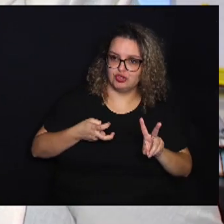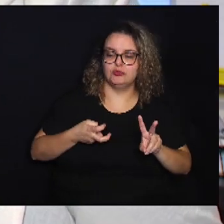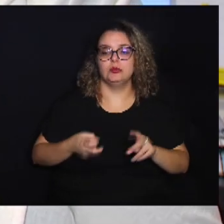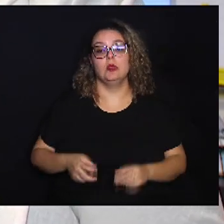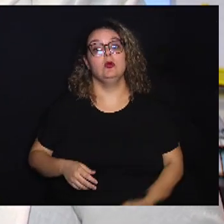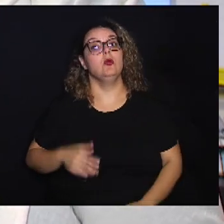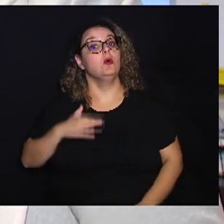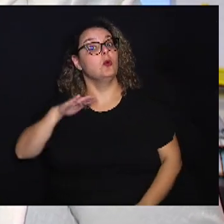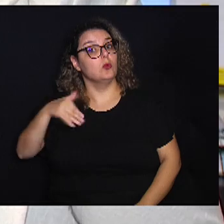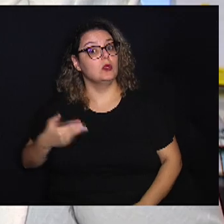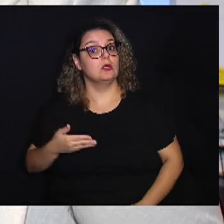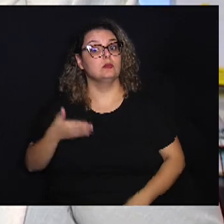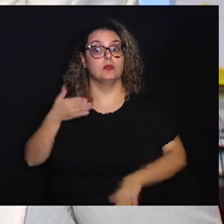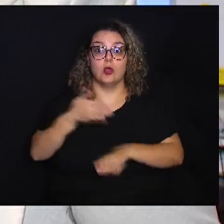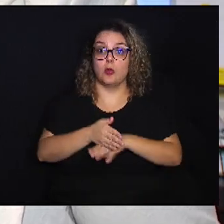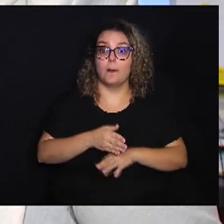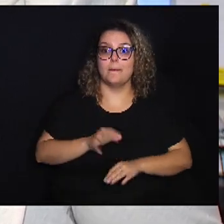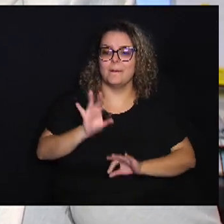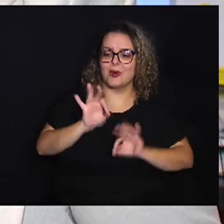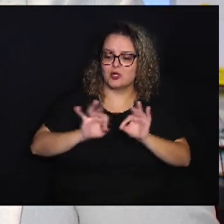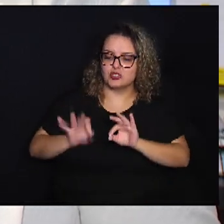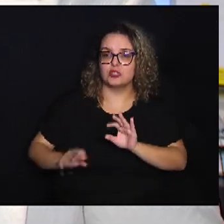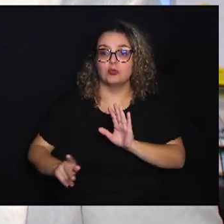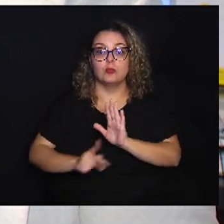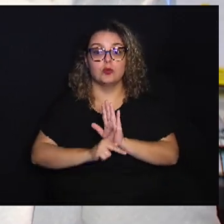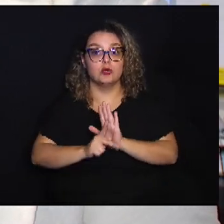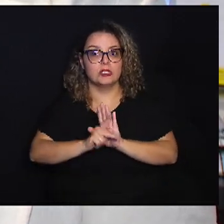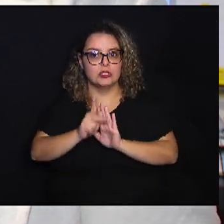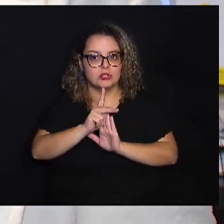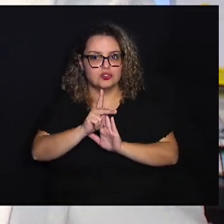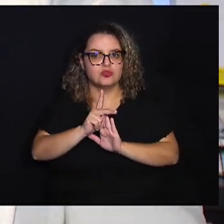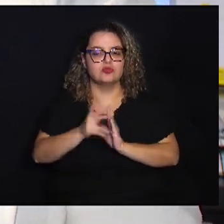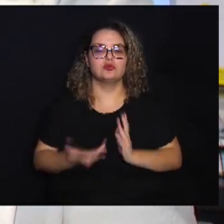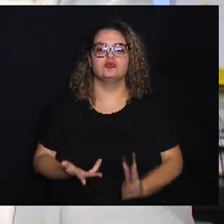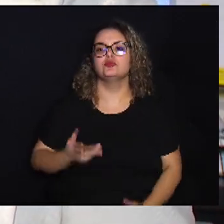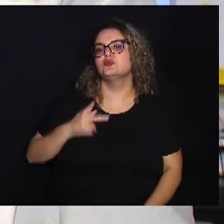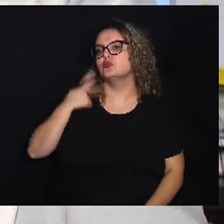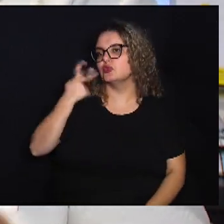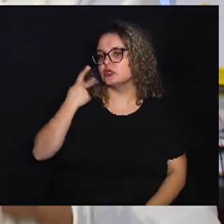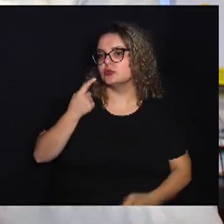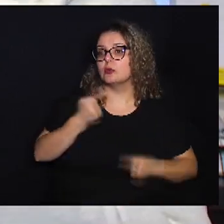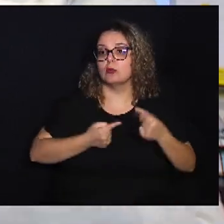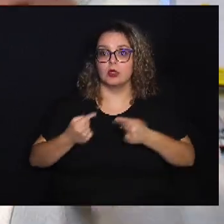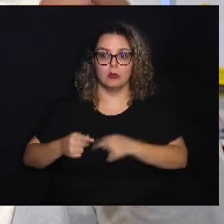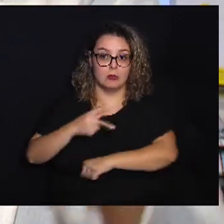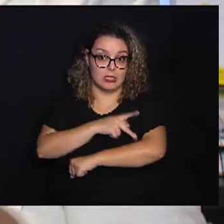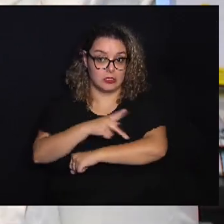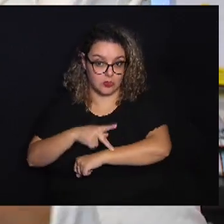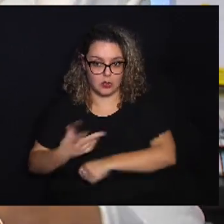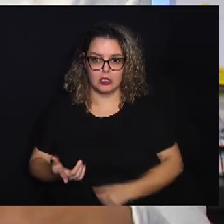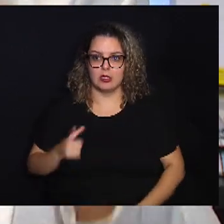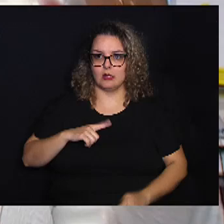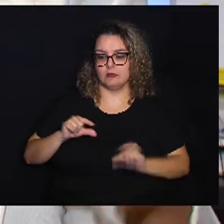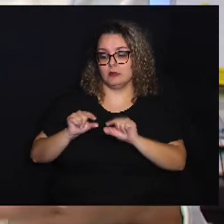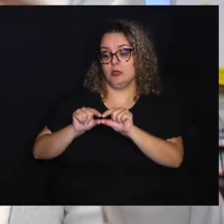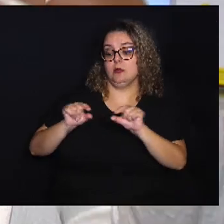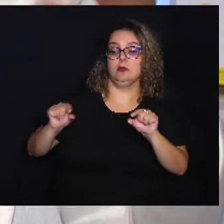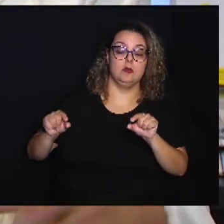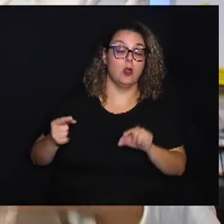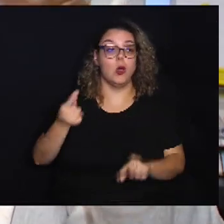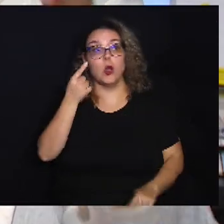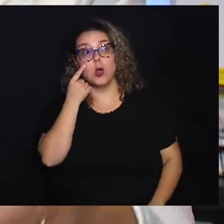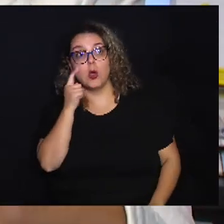político-pedagógicos das escolas, a gente vê que isso não se apresenta. Por mais que a escola fale assim, né, no projeto político-pedagógico, tem uma linha lá, olha,